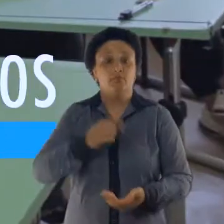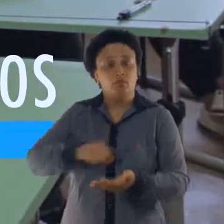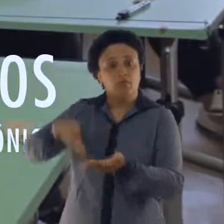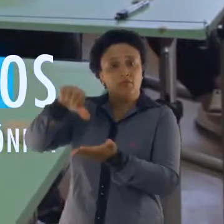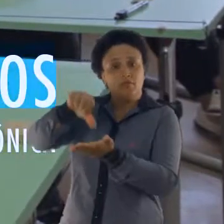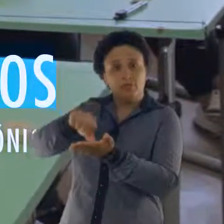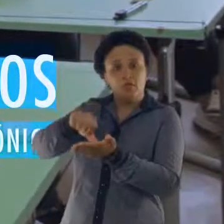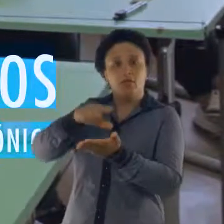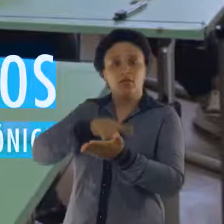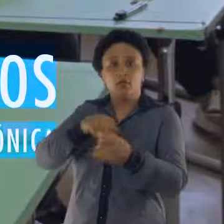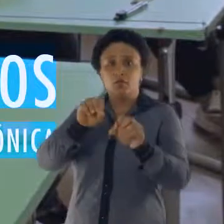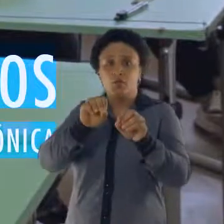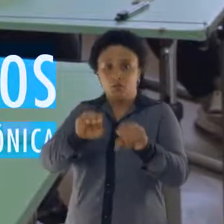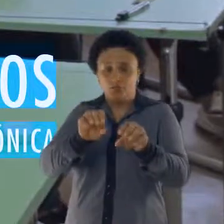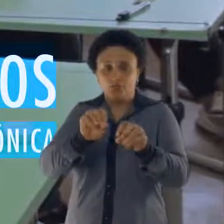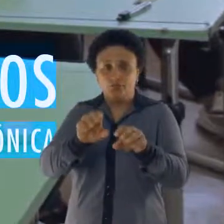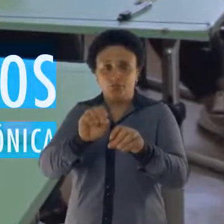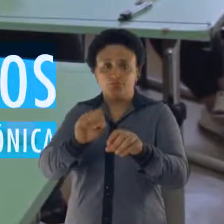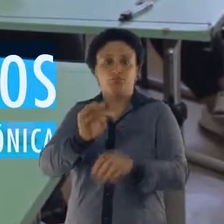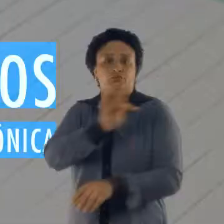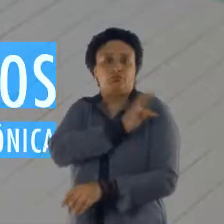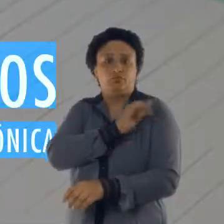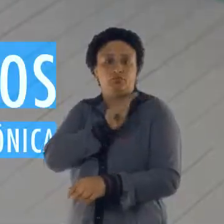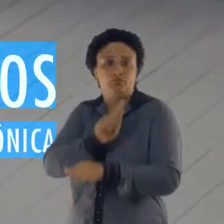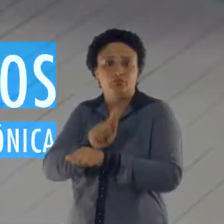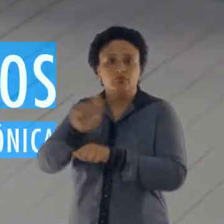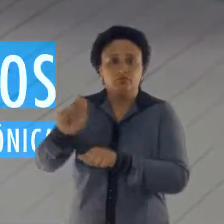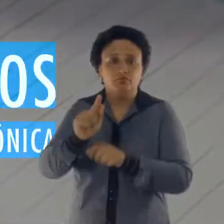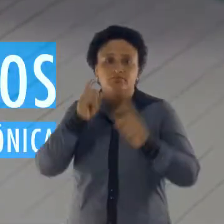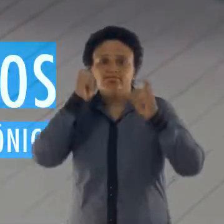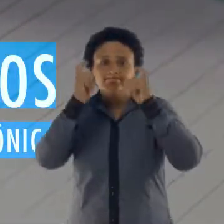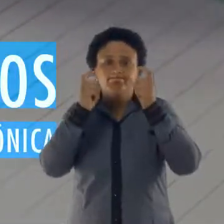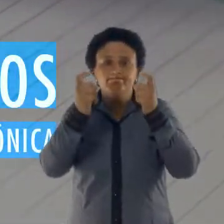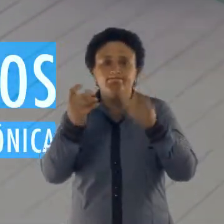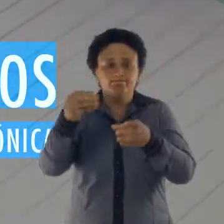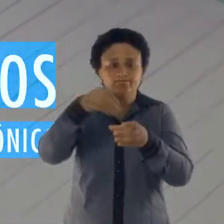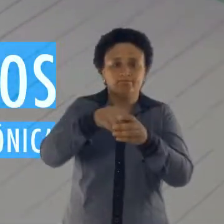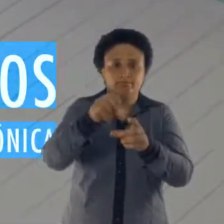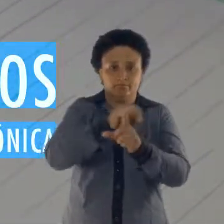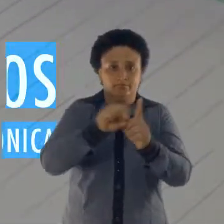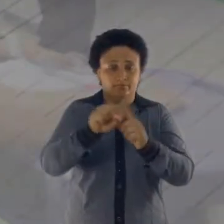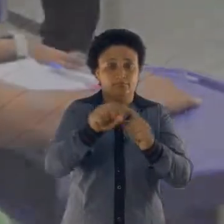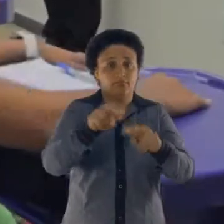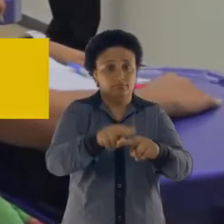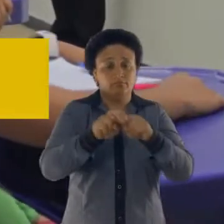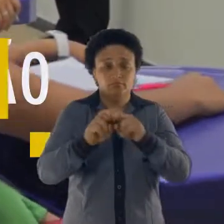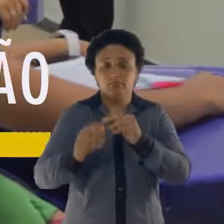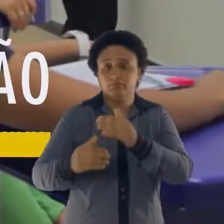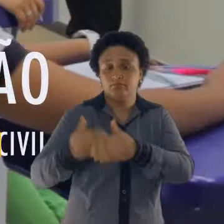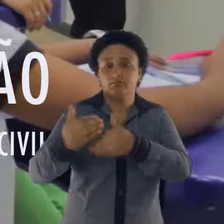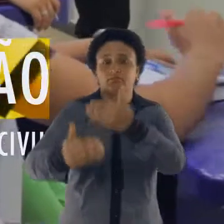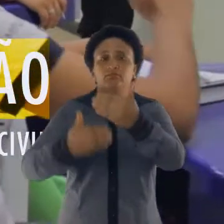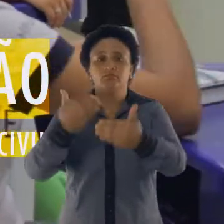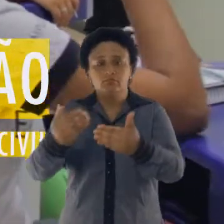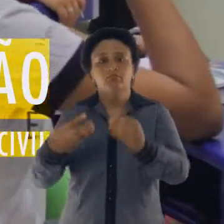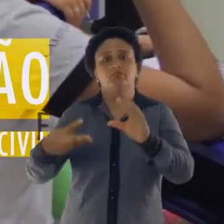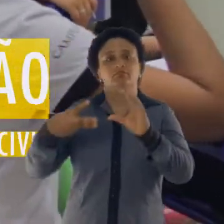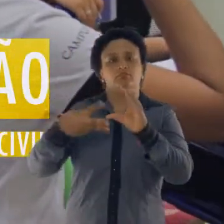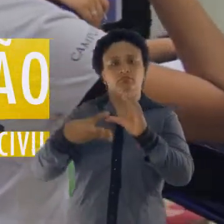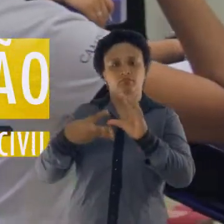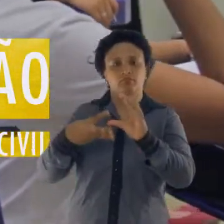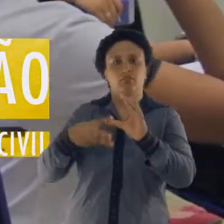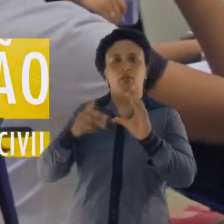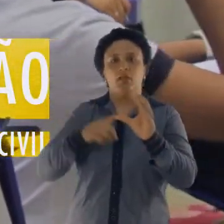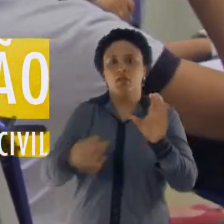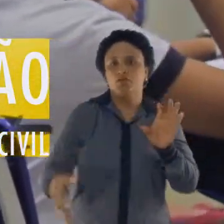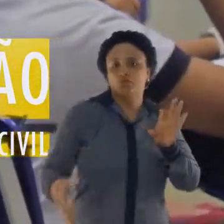A unidade oferece cursos técnicos e de graduação e se preocupa com as questões sociais. Por isso, o desenvolvimento da instituição